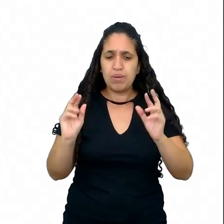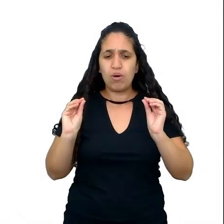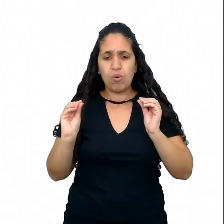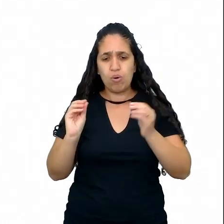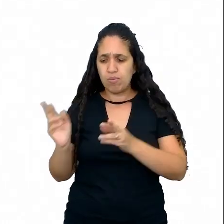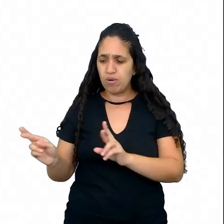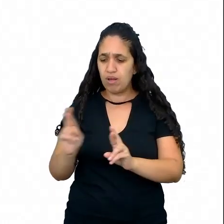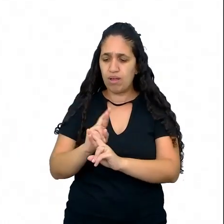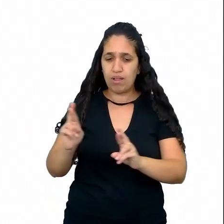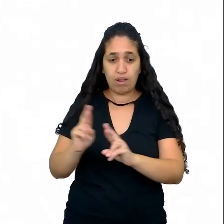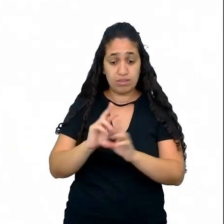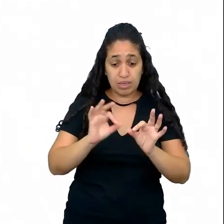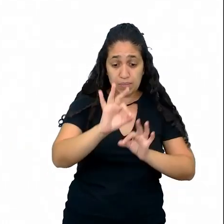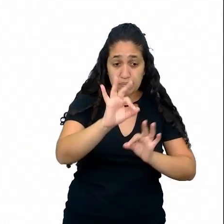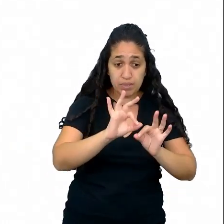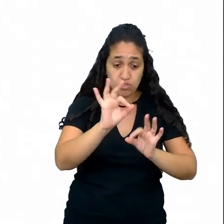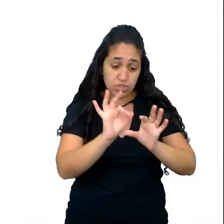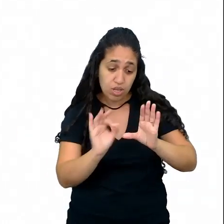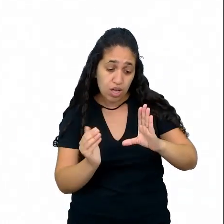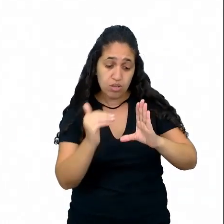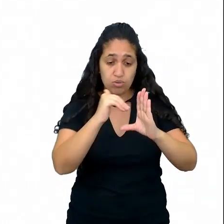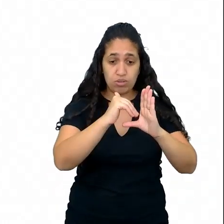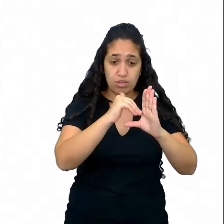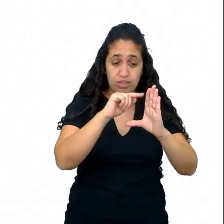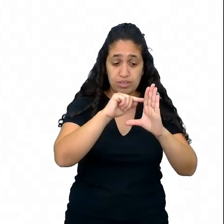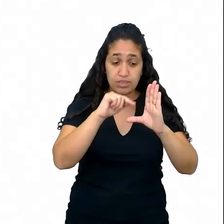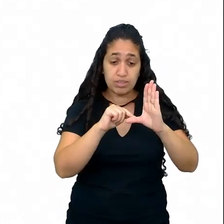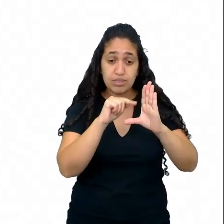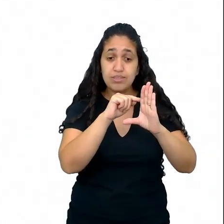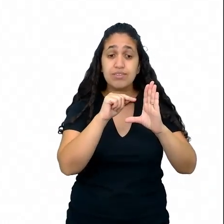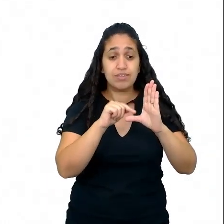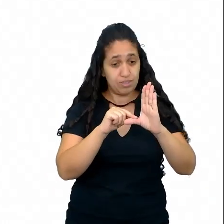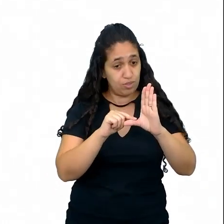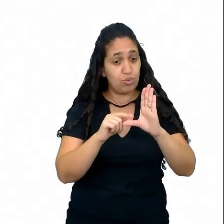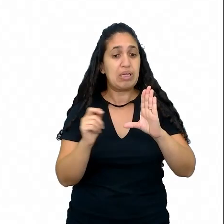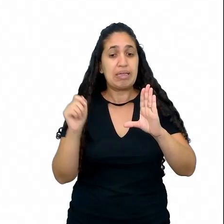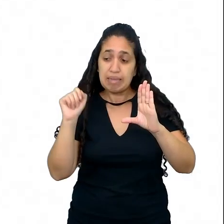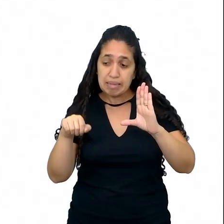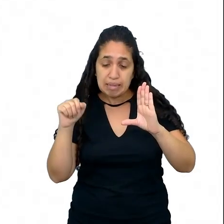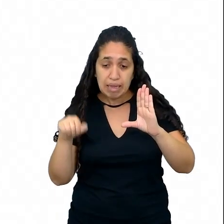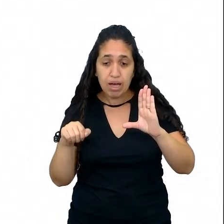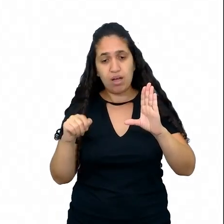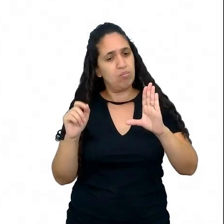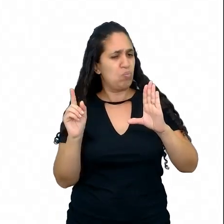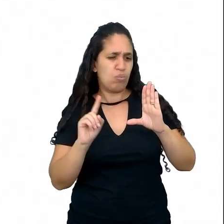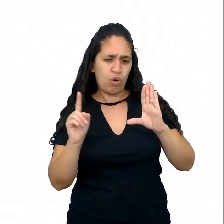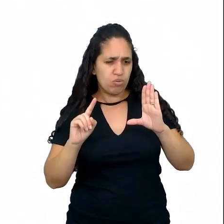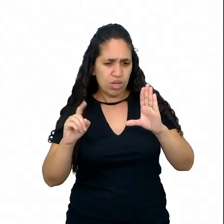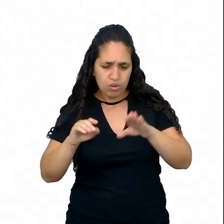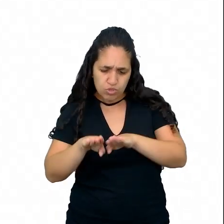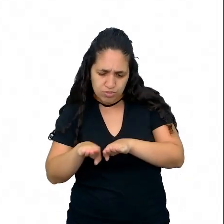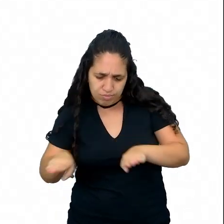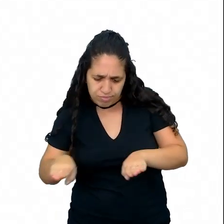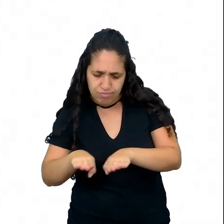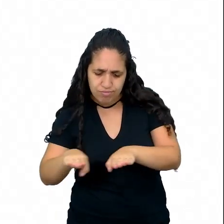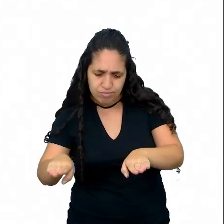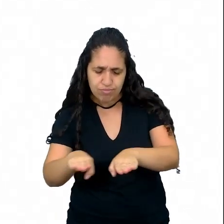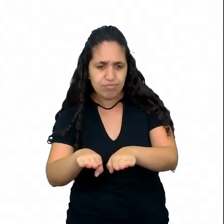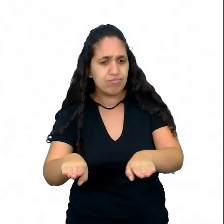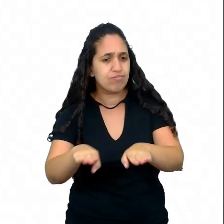entre medidas de ângulos internos, de polígonos regulares e a possibilidade ou não de pavimentação no plano, ou